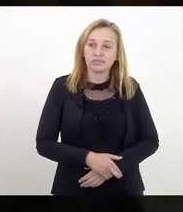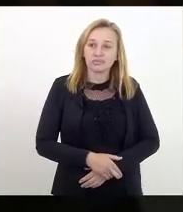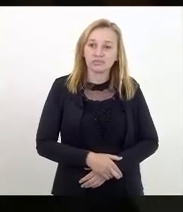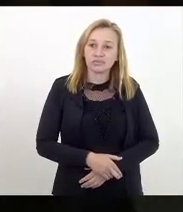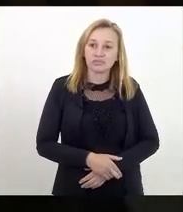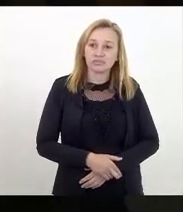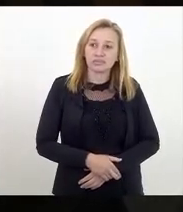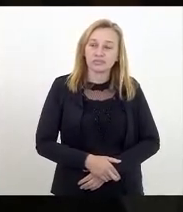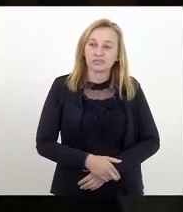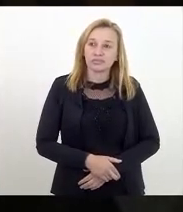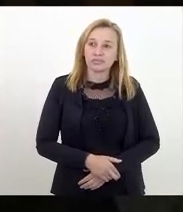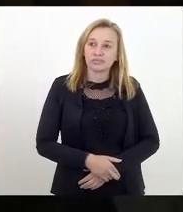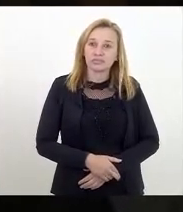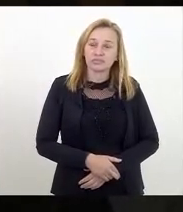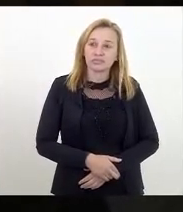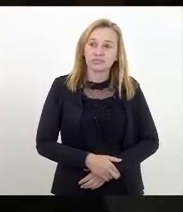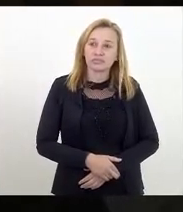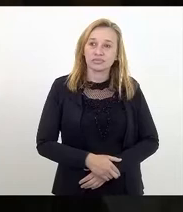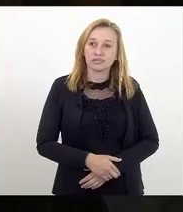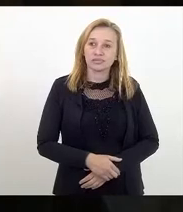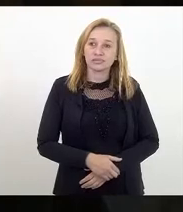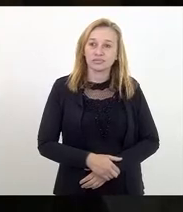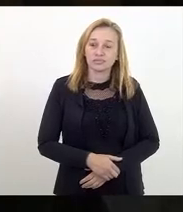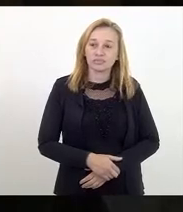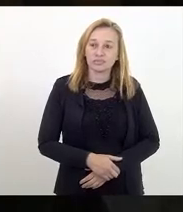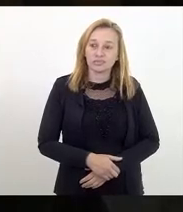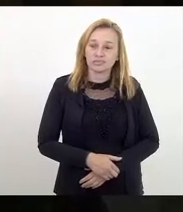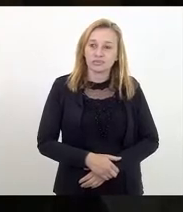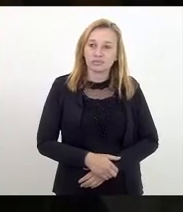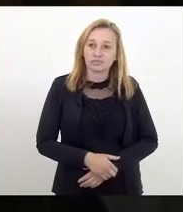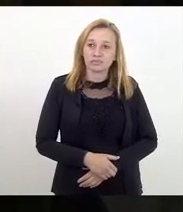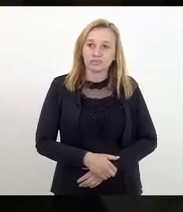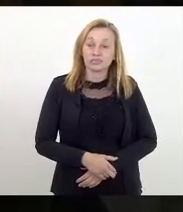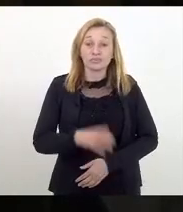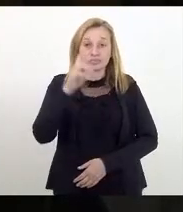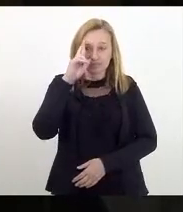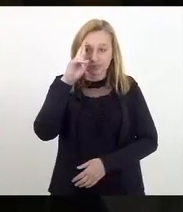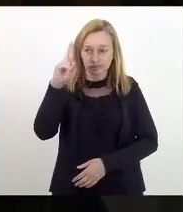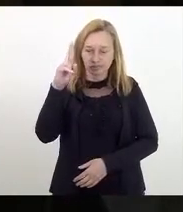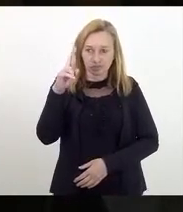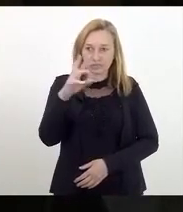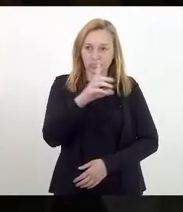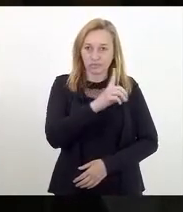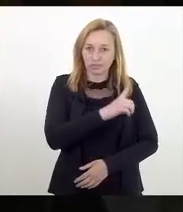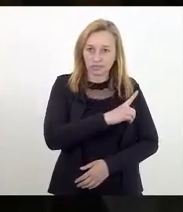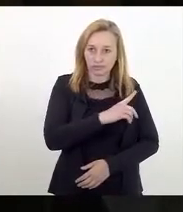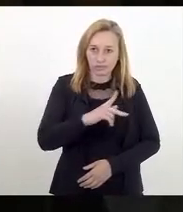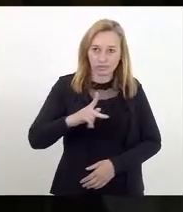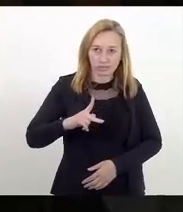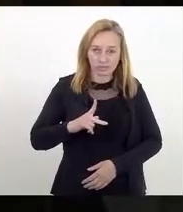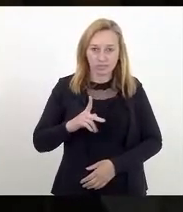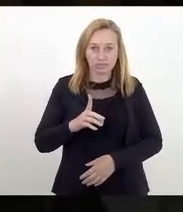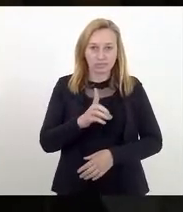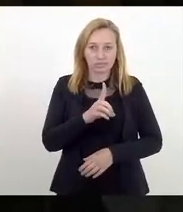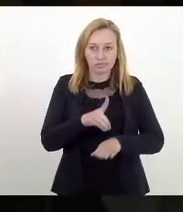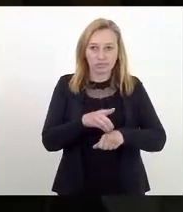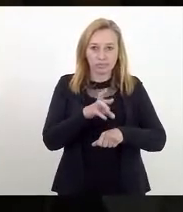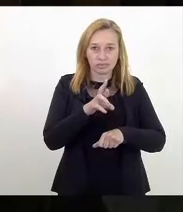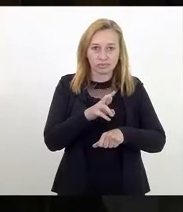meu chefe da Defensoria, doutor Rodrigo,